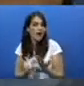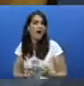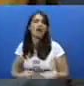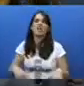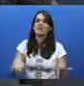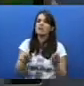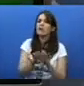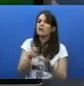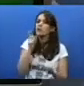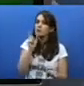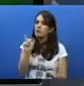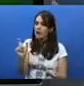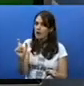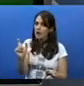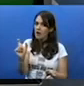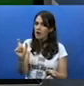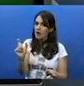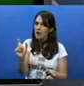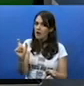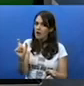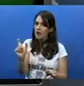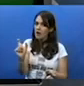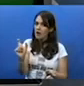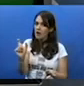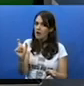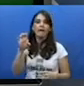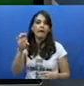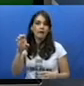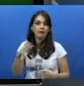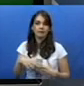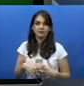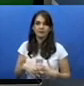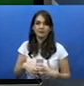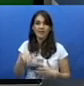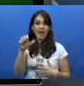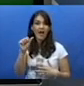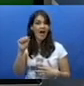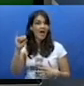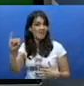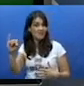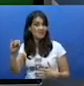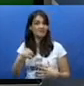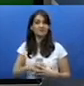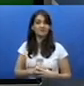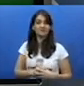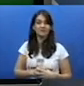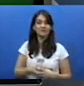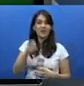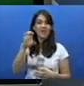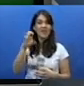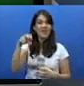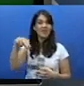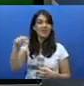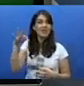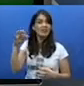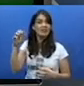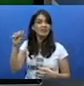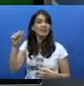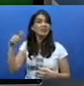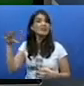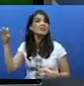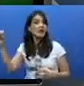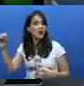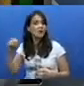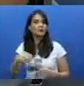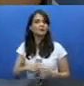das palavrinhas tão comuns como e, aí, então,